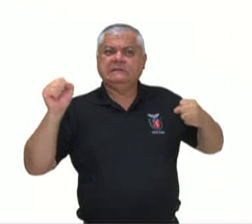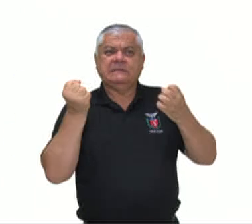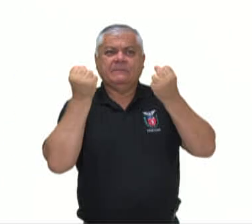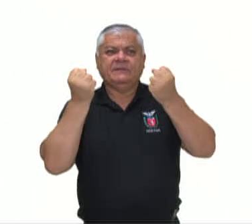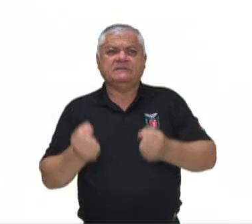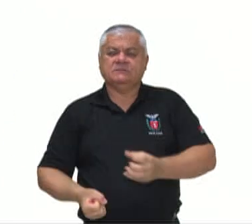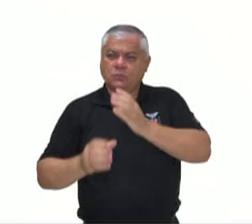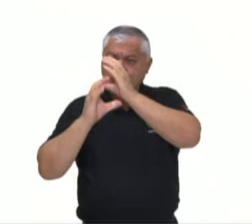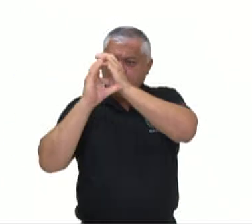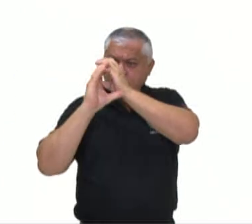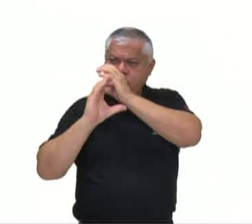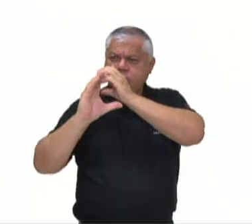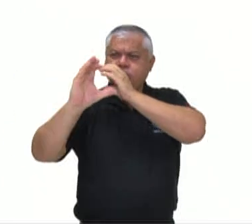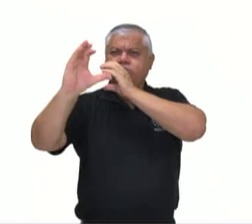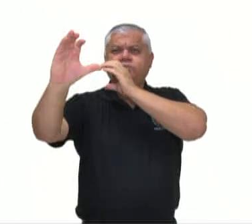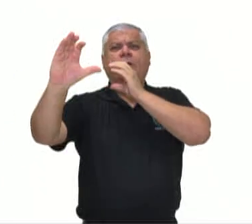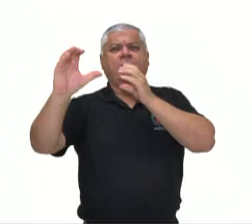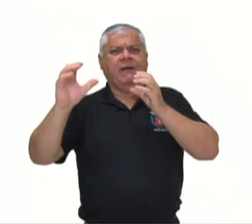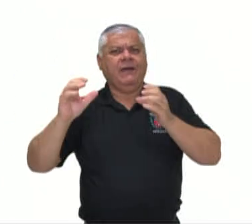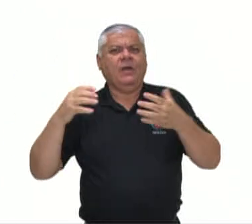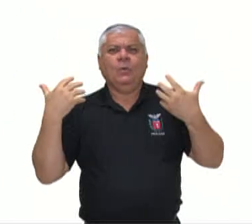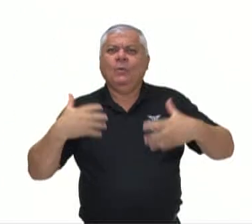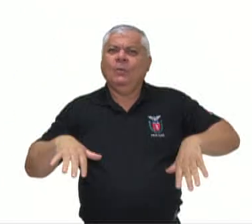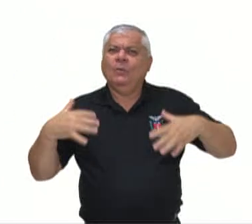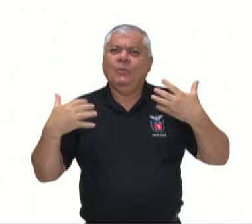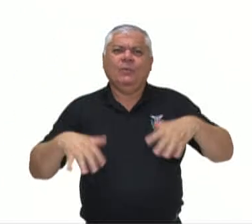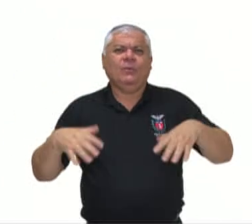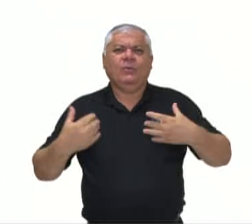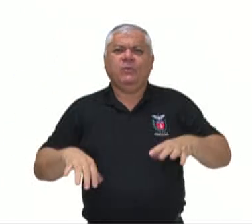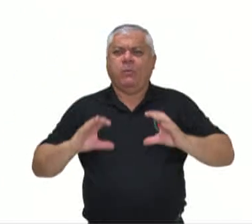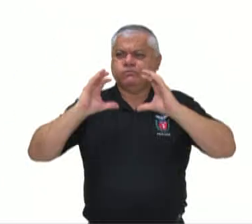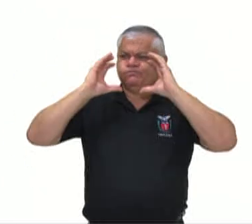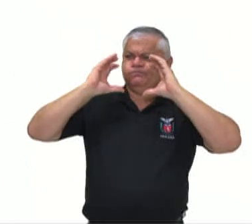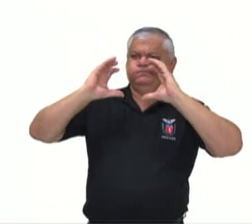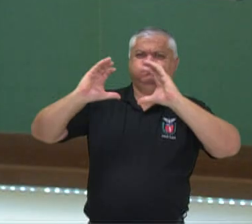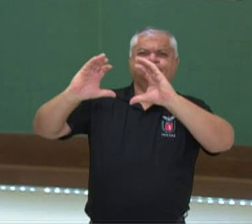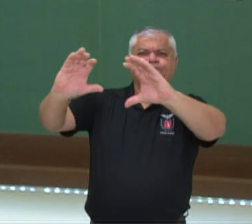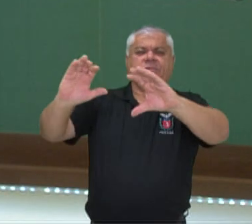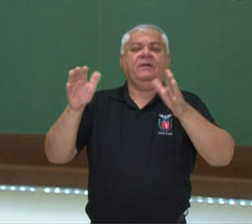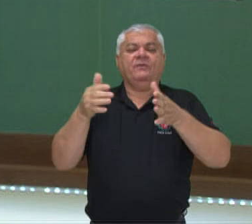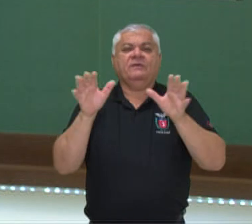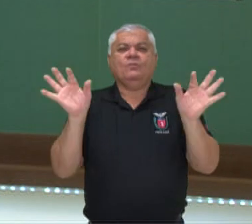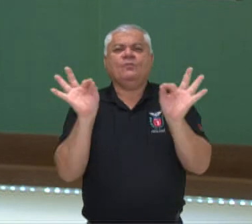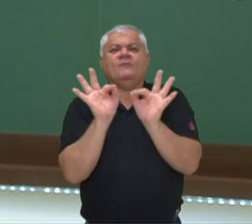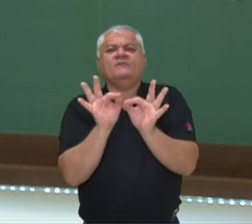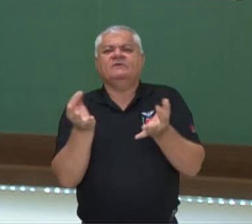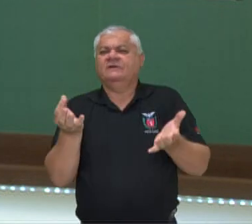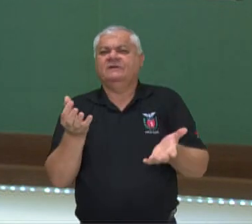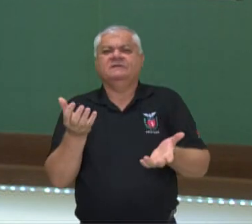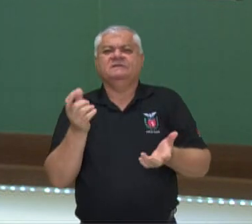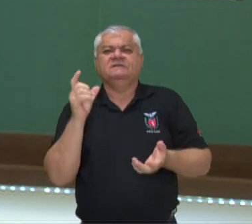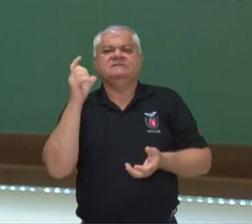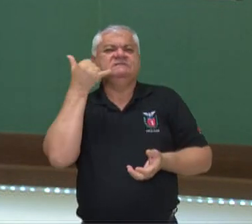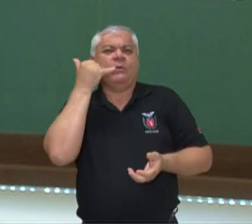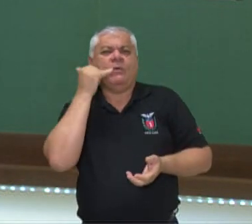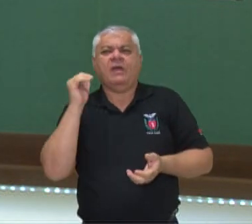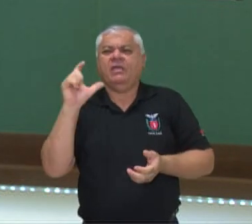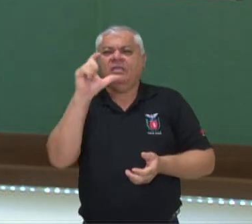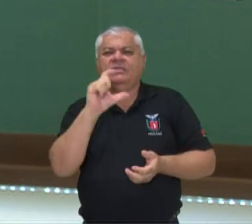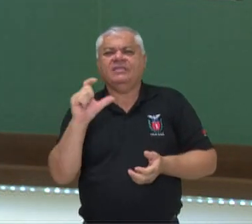Da câmera que era transmitir os jogos. Hoje é tudo muito mais compacto, tudo muito mais simples,